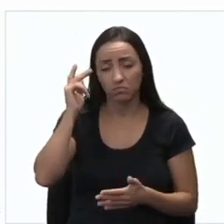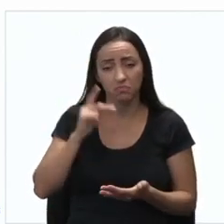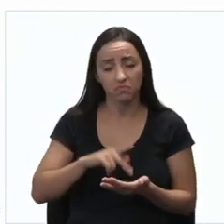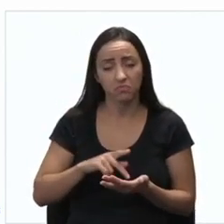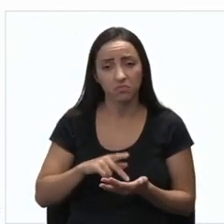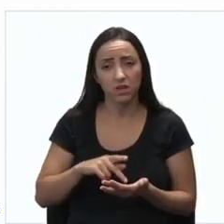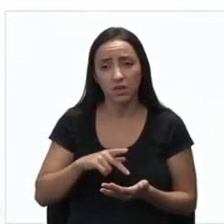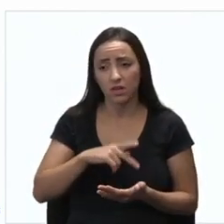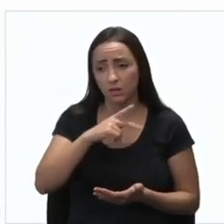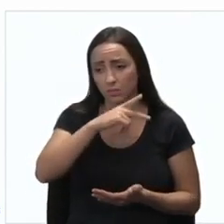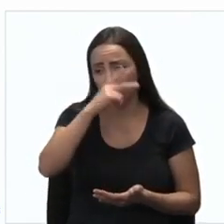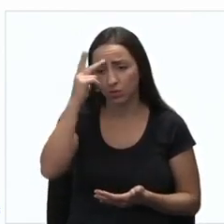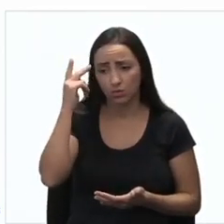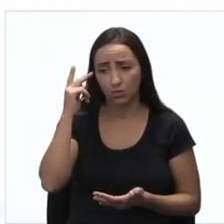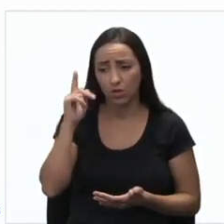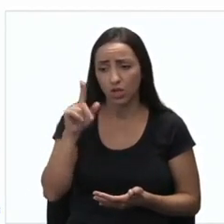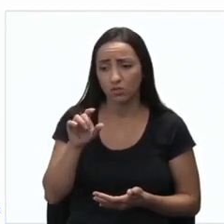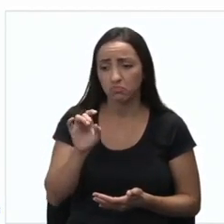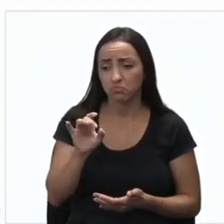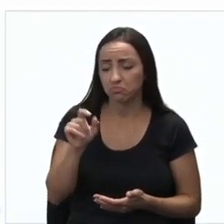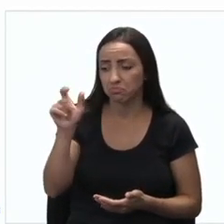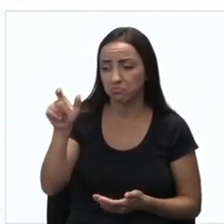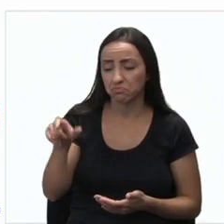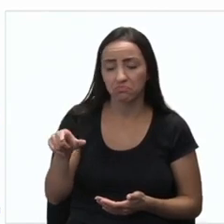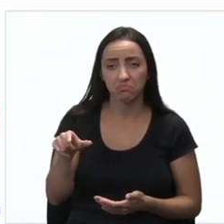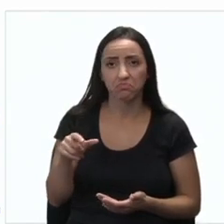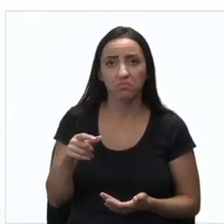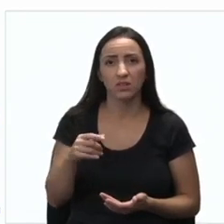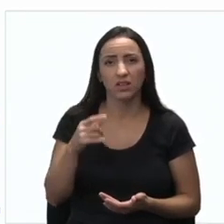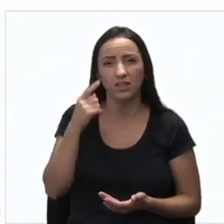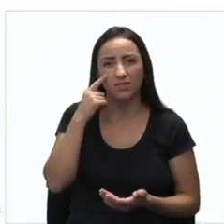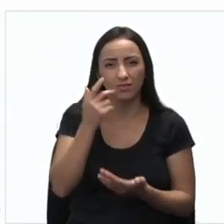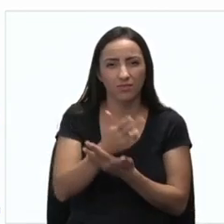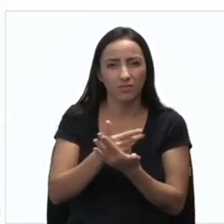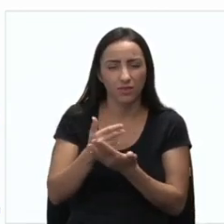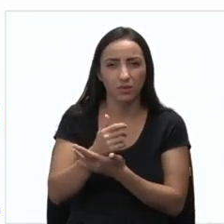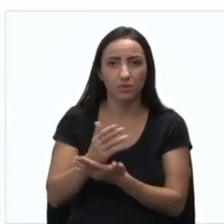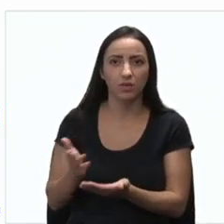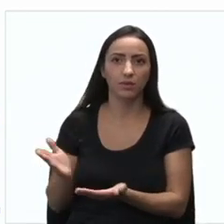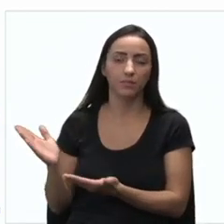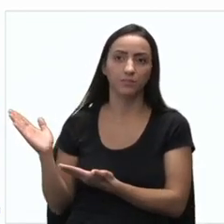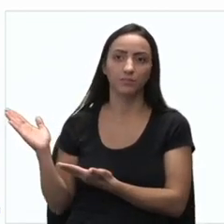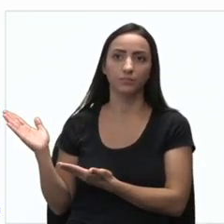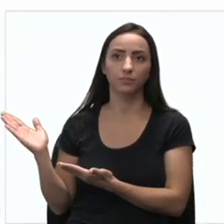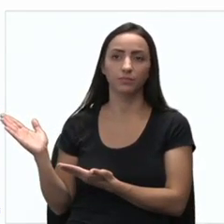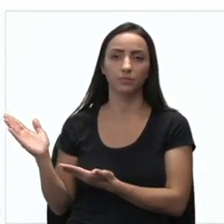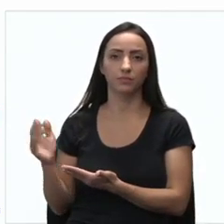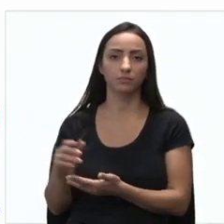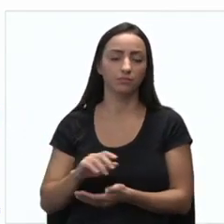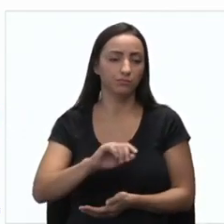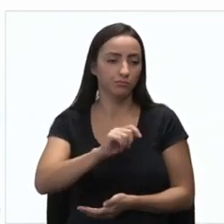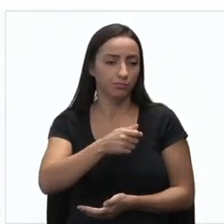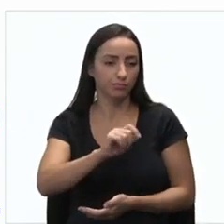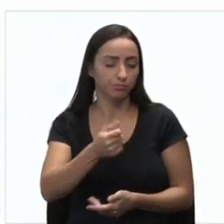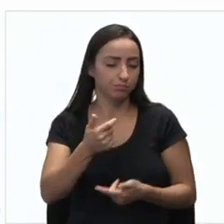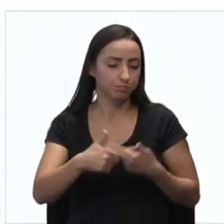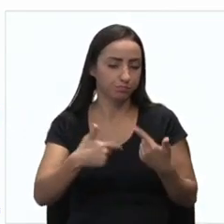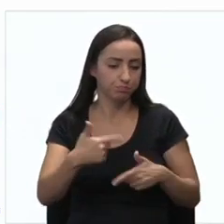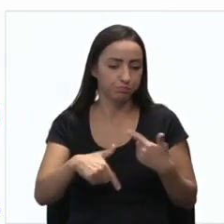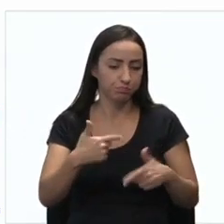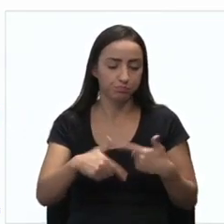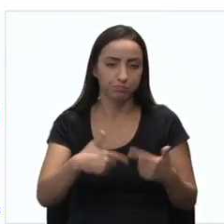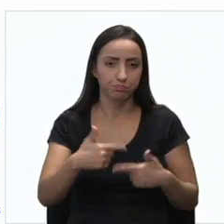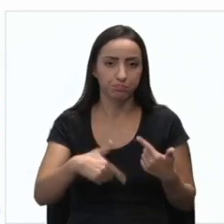ele é visto aí como um objeto, né? Essa figura acho que simboliza ali, né? Você deu corda e põe o indivíduo